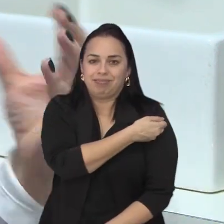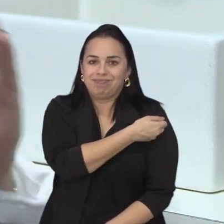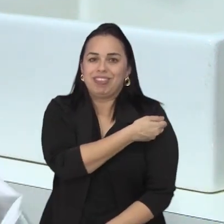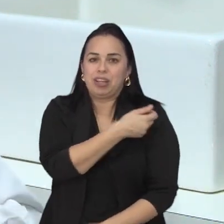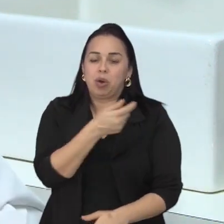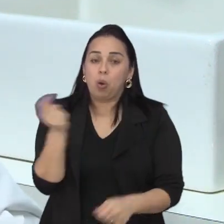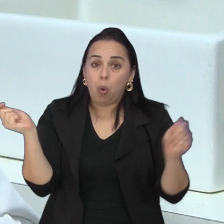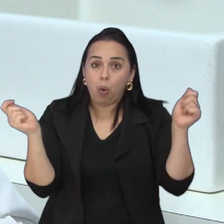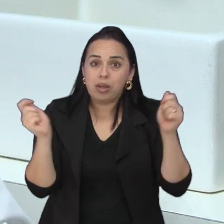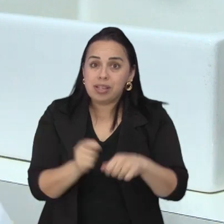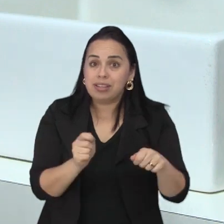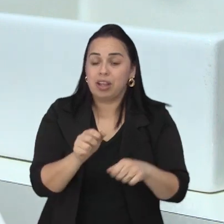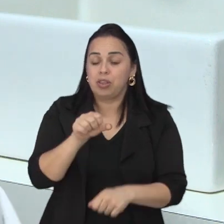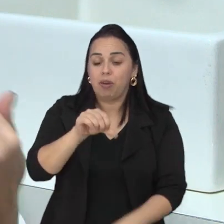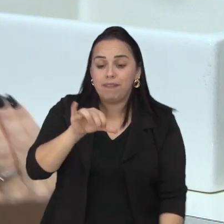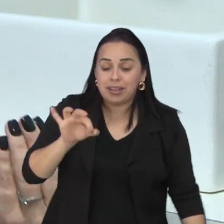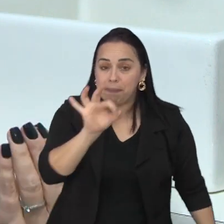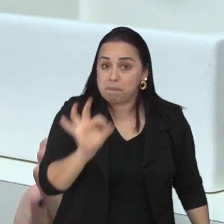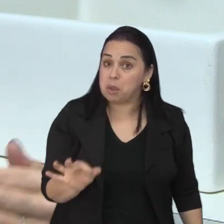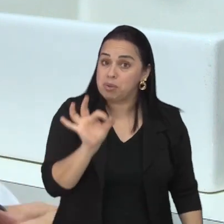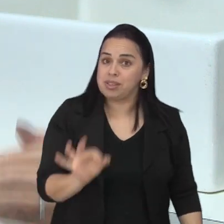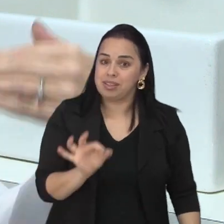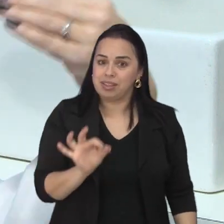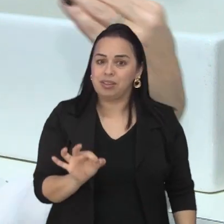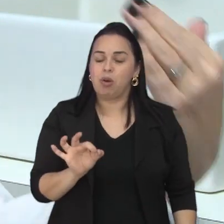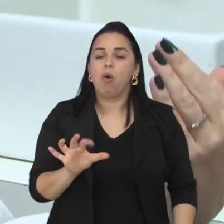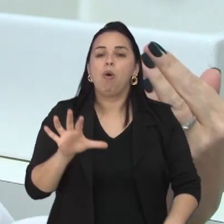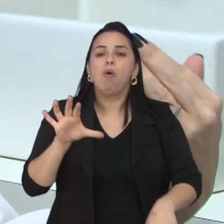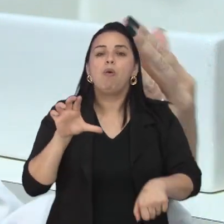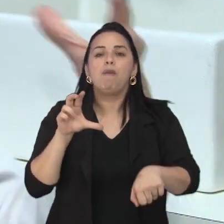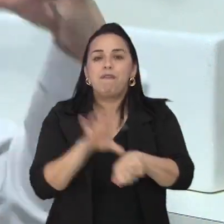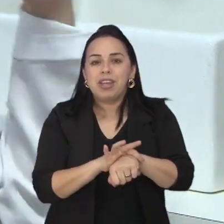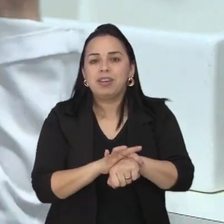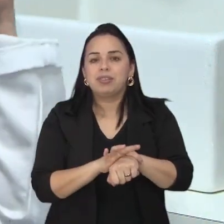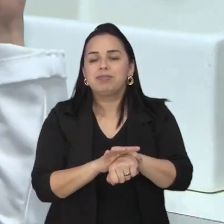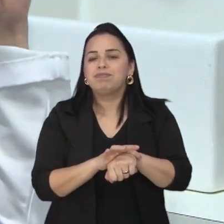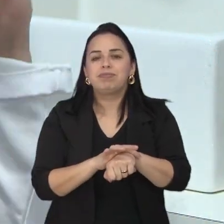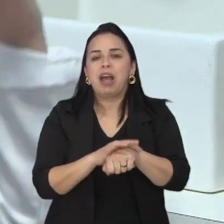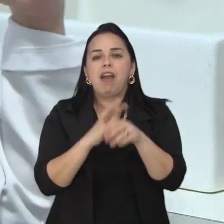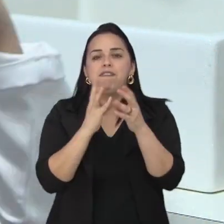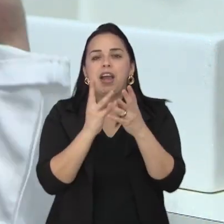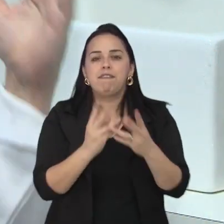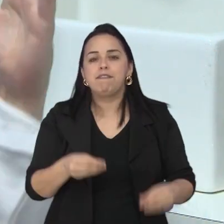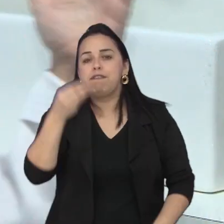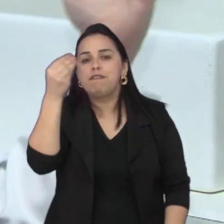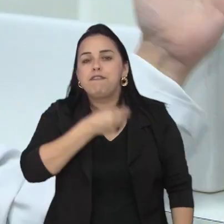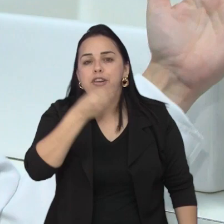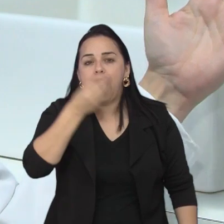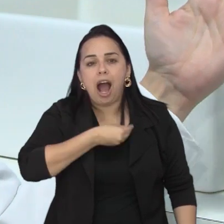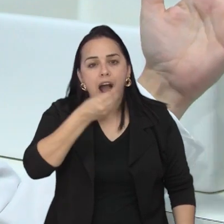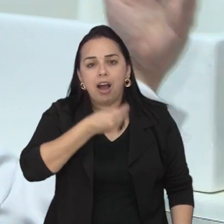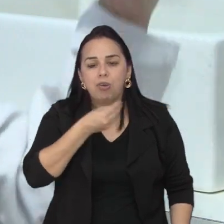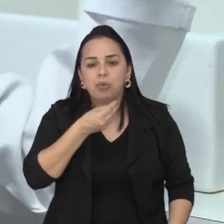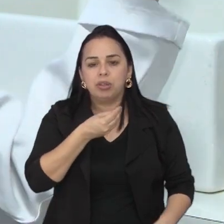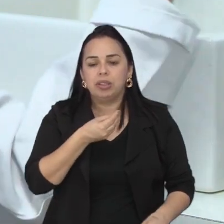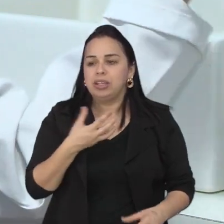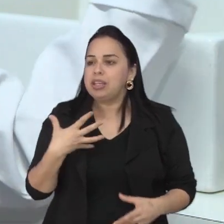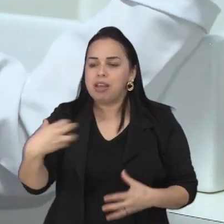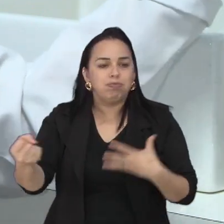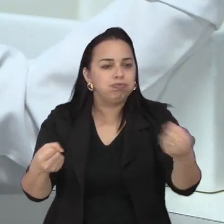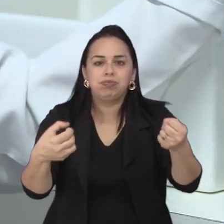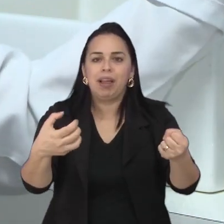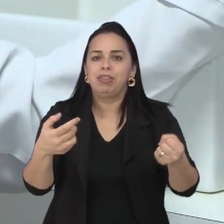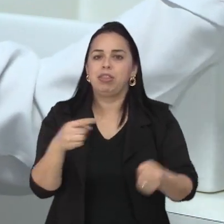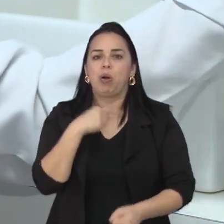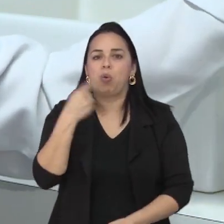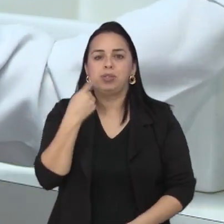da vacinação é que quando a gente chega numa cobertura vacinal acima de 90%, esse vírus ele vai ficando isolado do meio, ele vai tendo